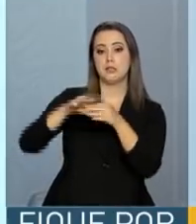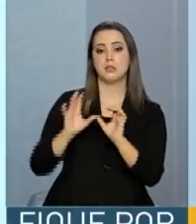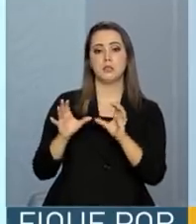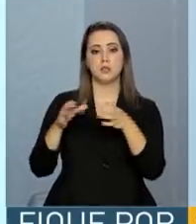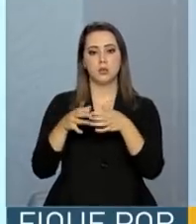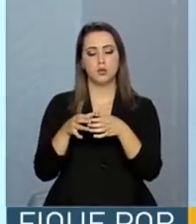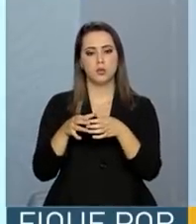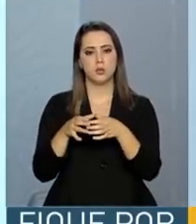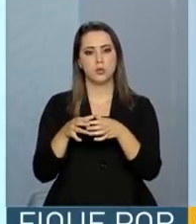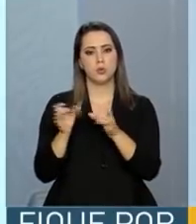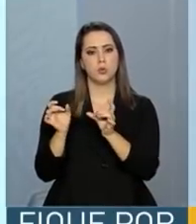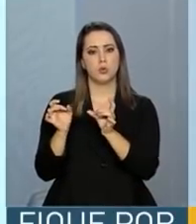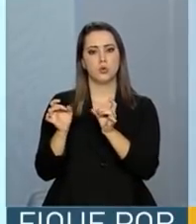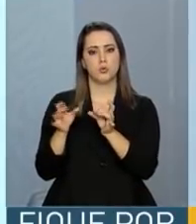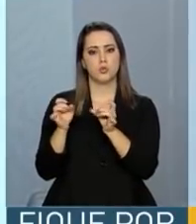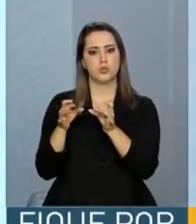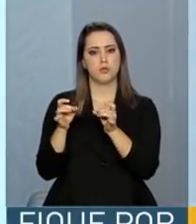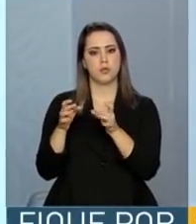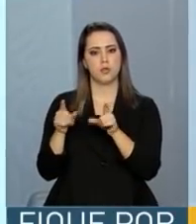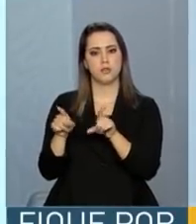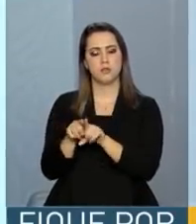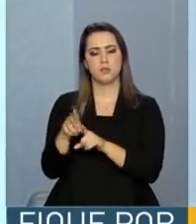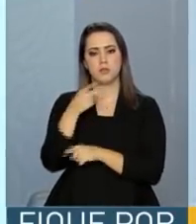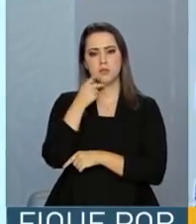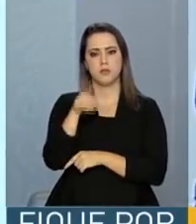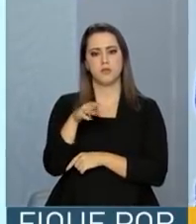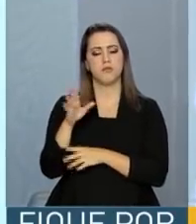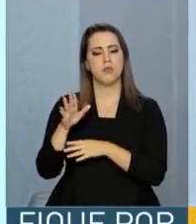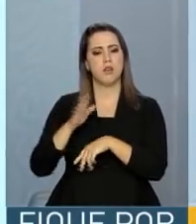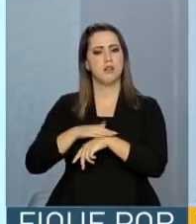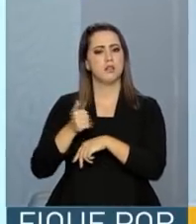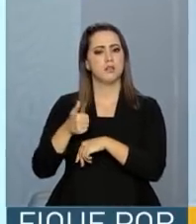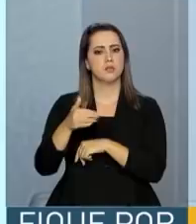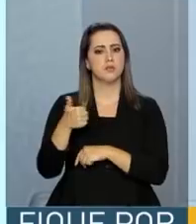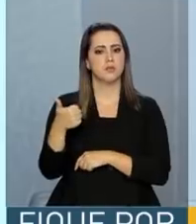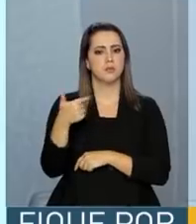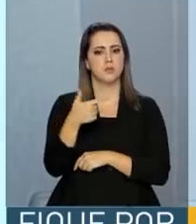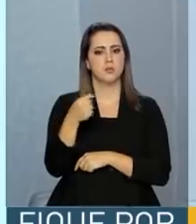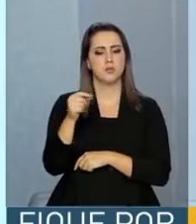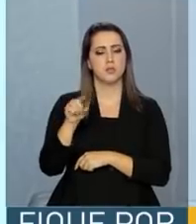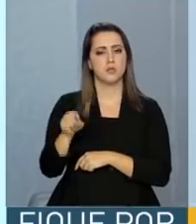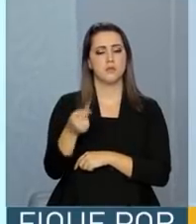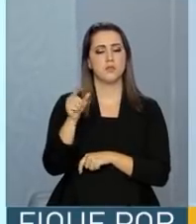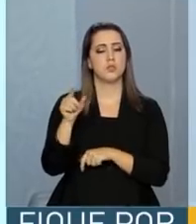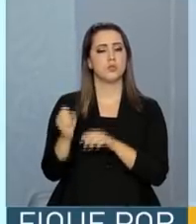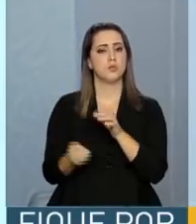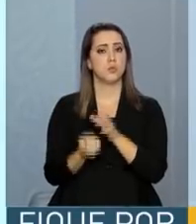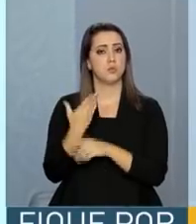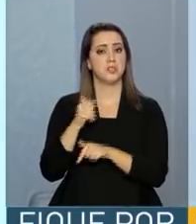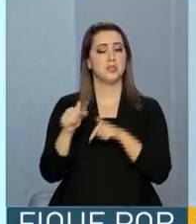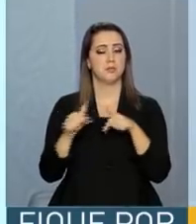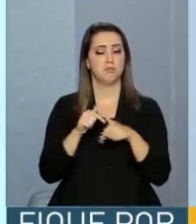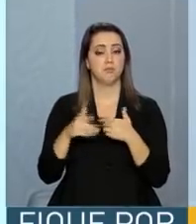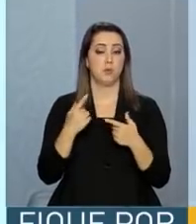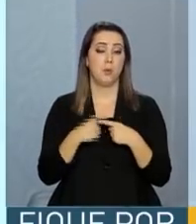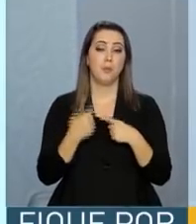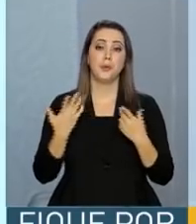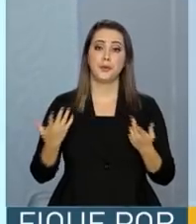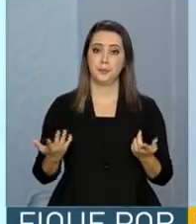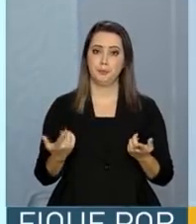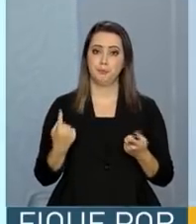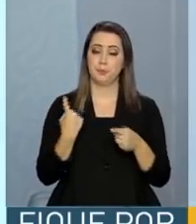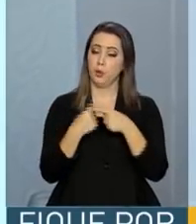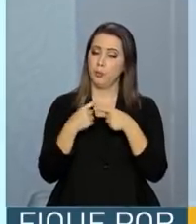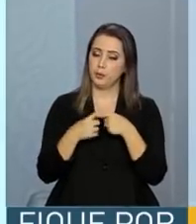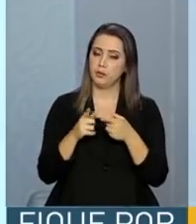ludus varejo aí ele disse que nesses tempos mais 100 120 mil empregos e abriram exata é precisamente em